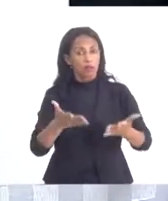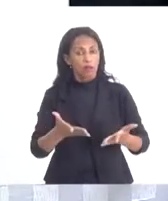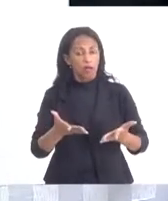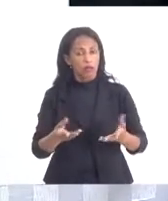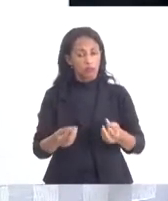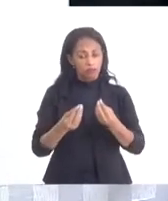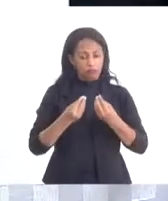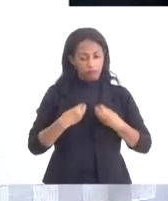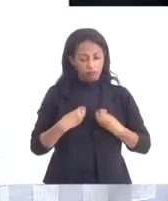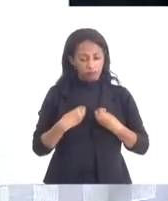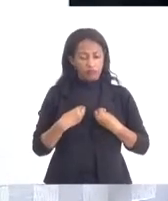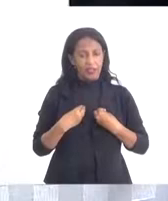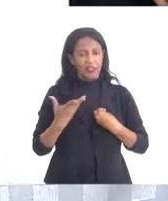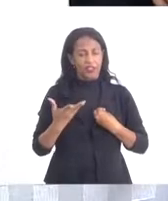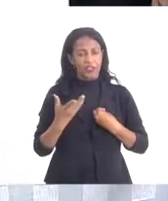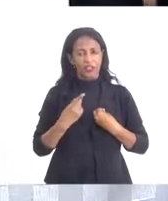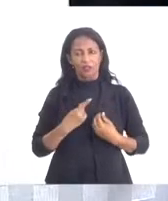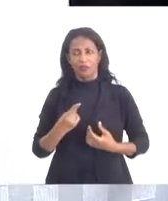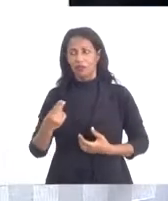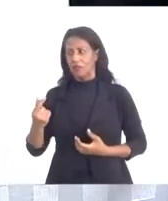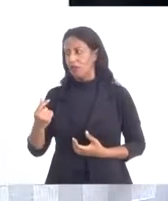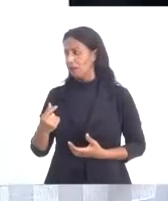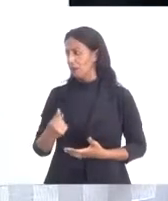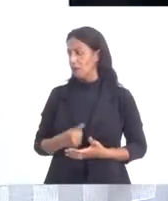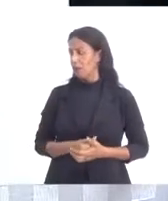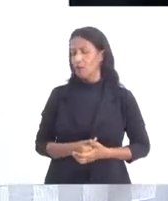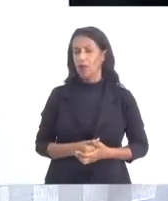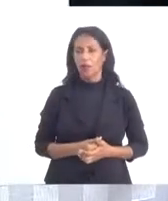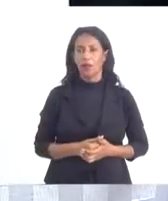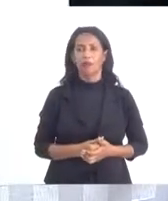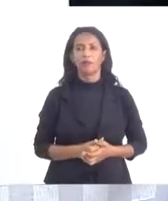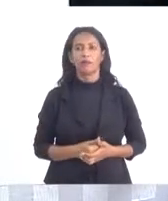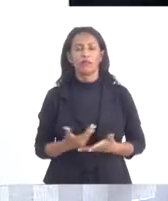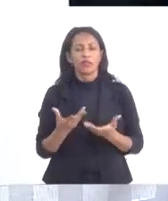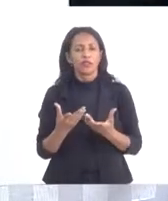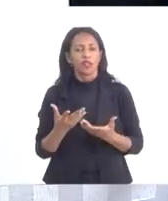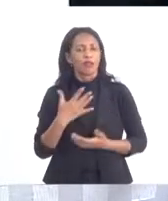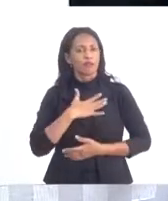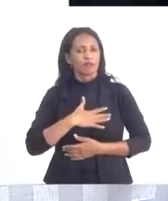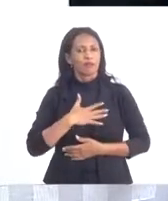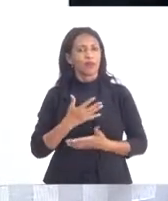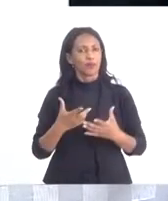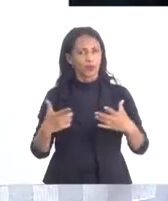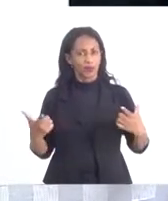gente saia daqui com uma responsabilidade muito grande, né, Jair?